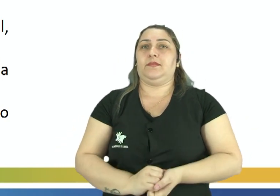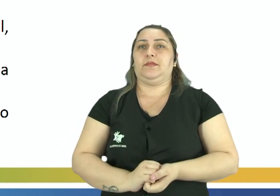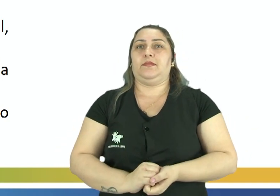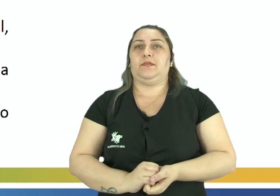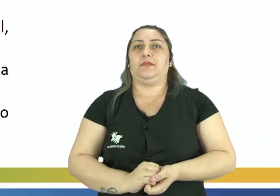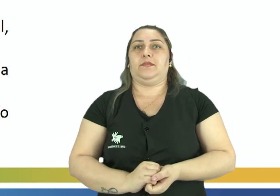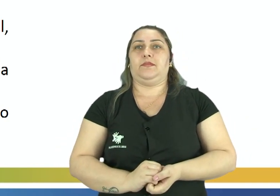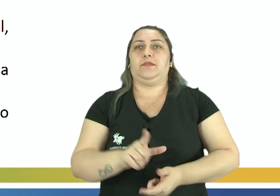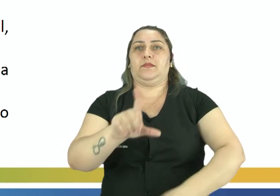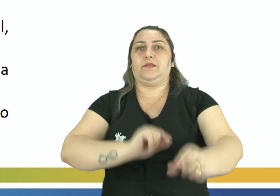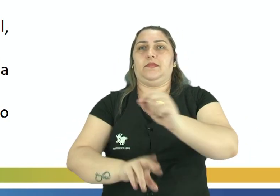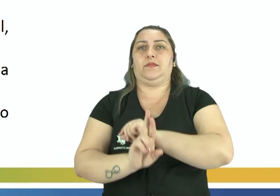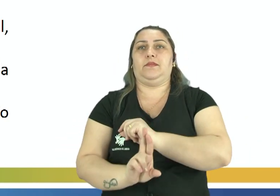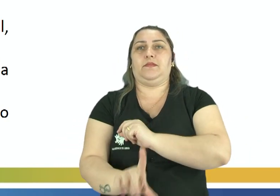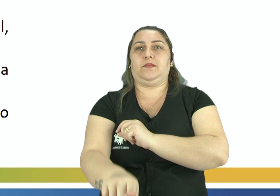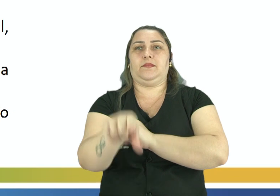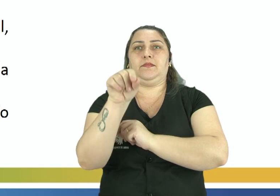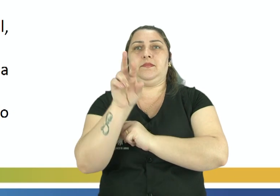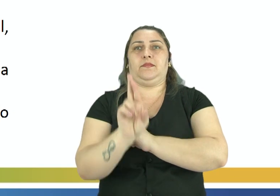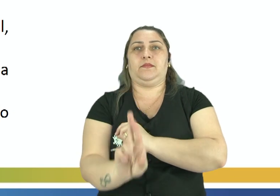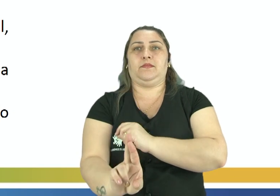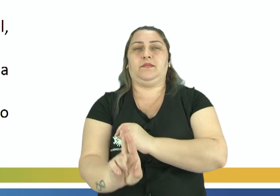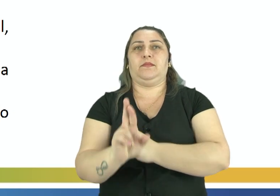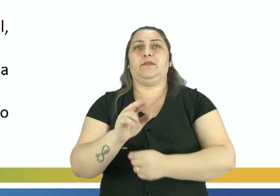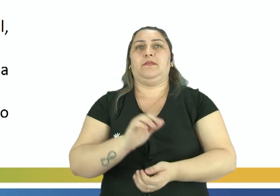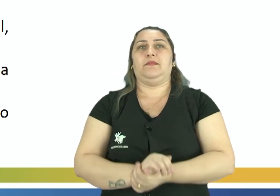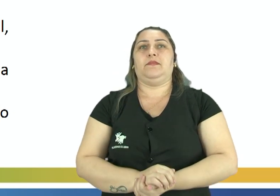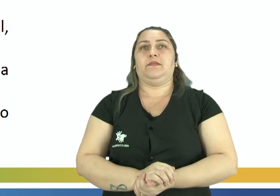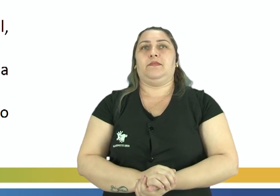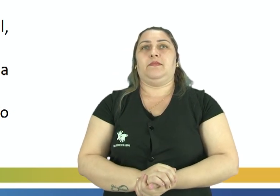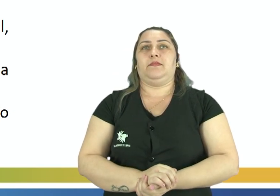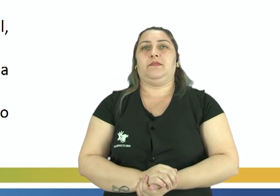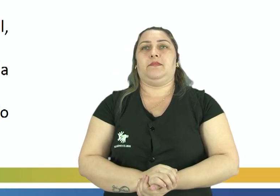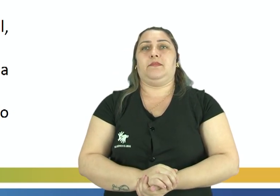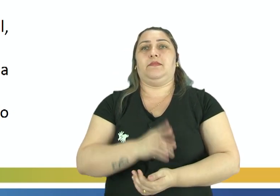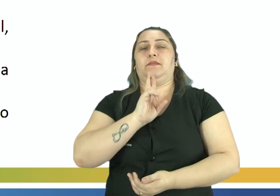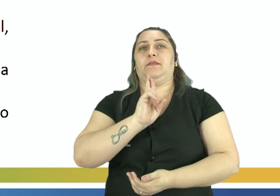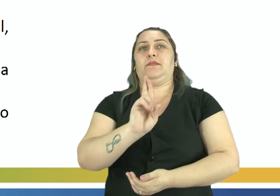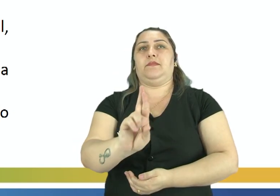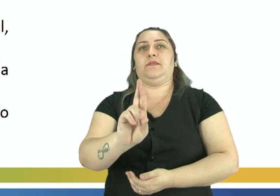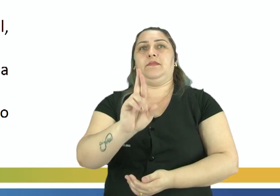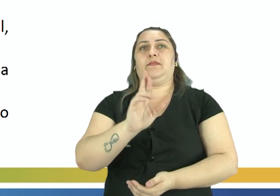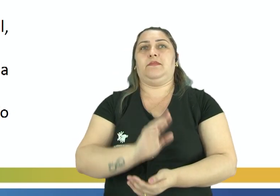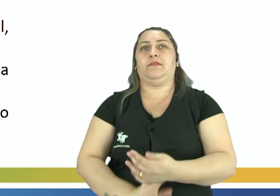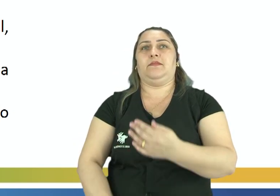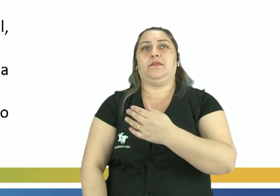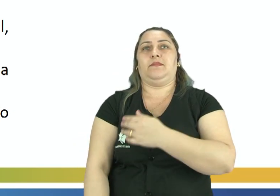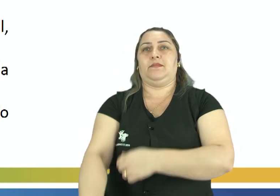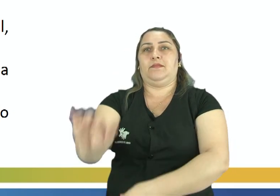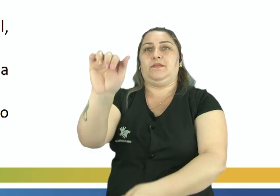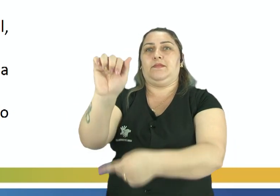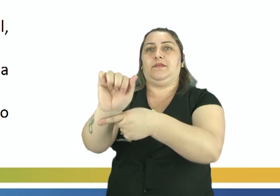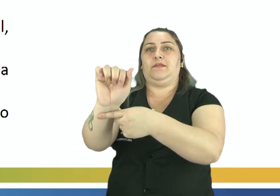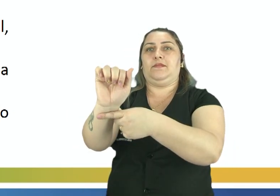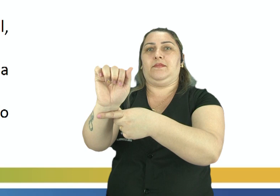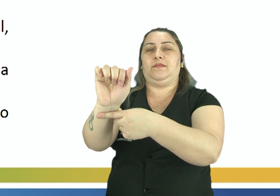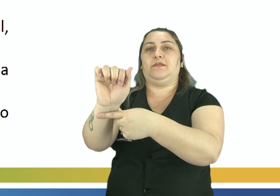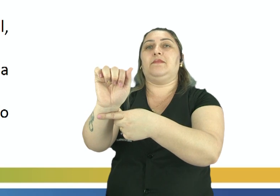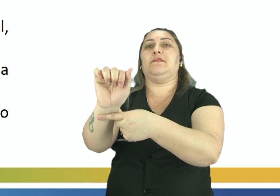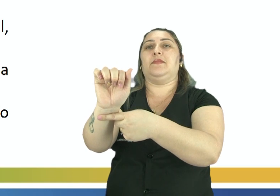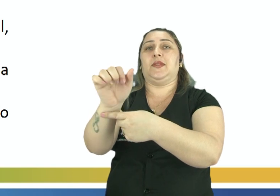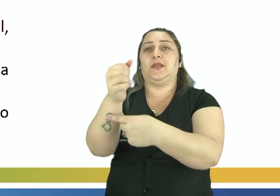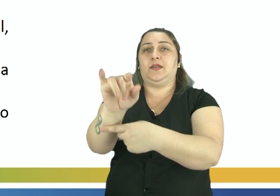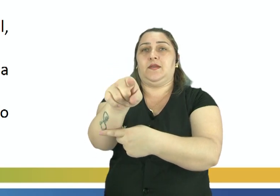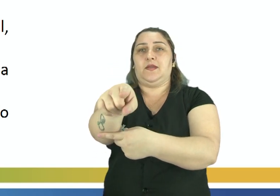foi a opção que você escolheu? Vamos lá então? A nossa resposta é letra A. Então,